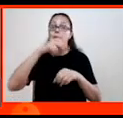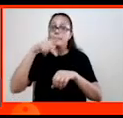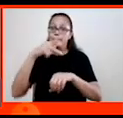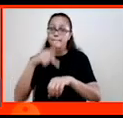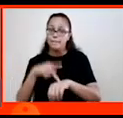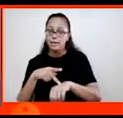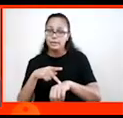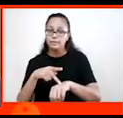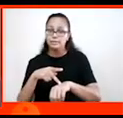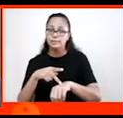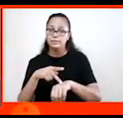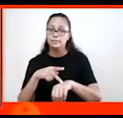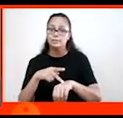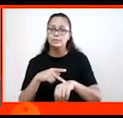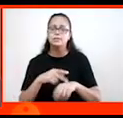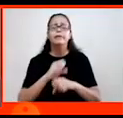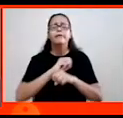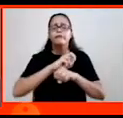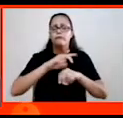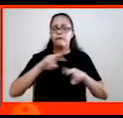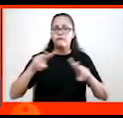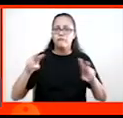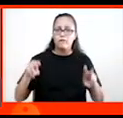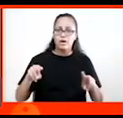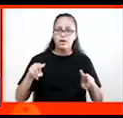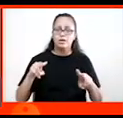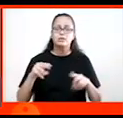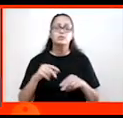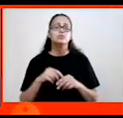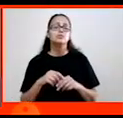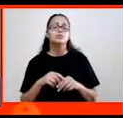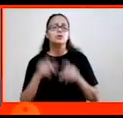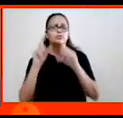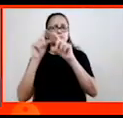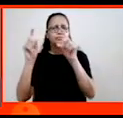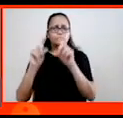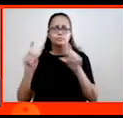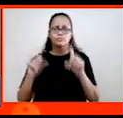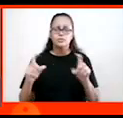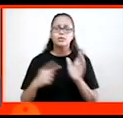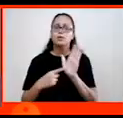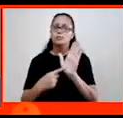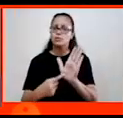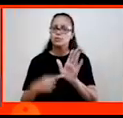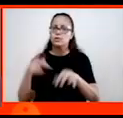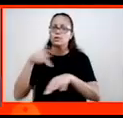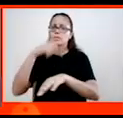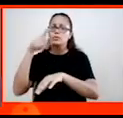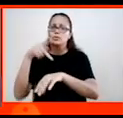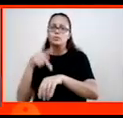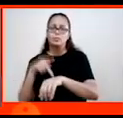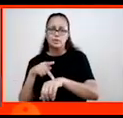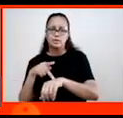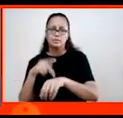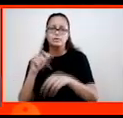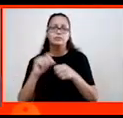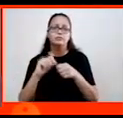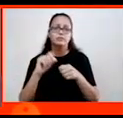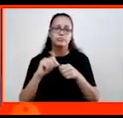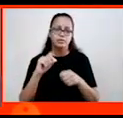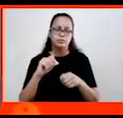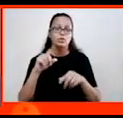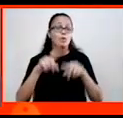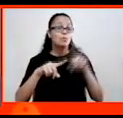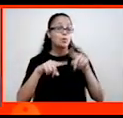Made in France, Tem diversas indicações que mostram em que país que foi feito. São produtos